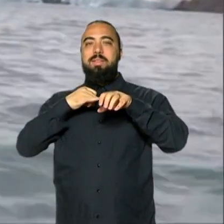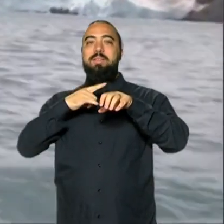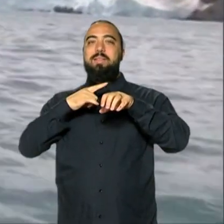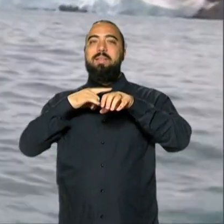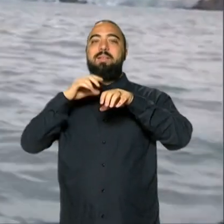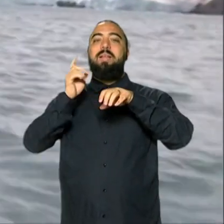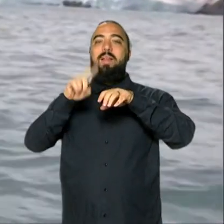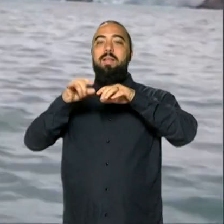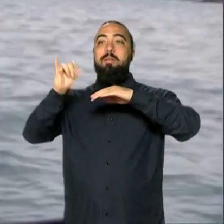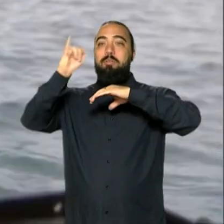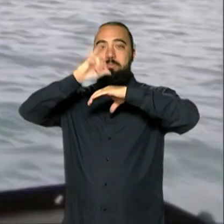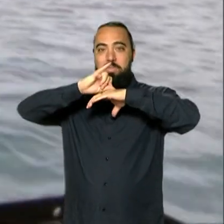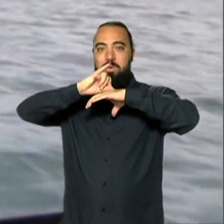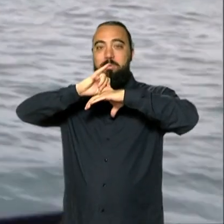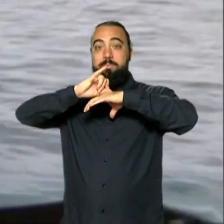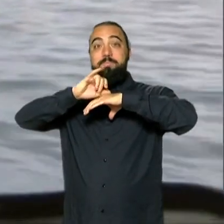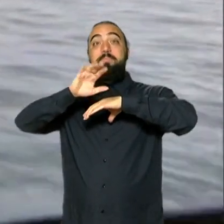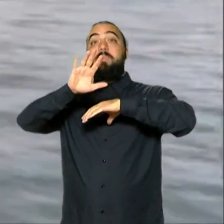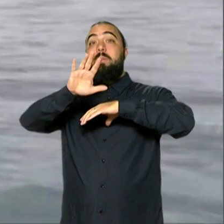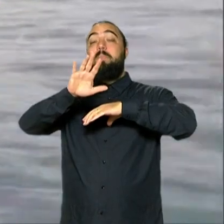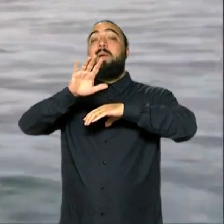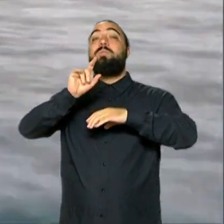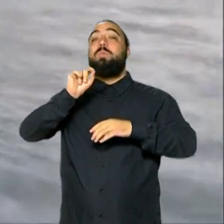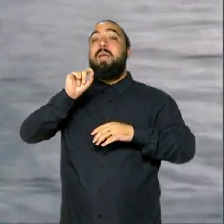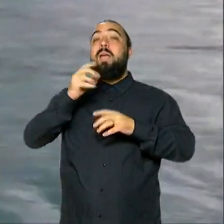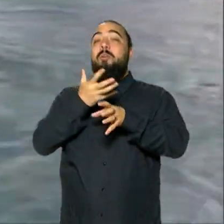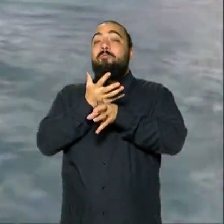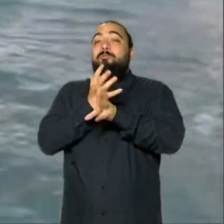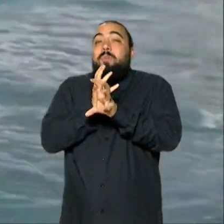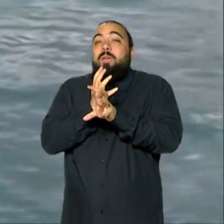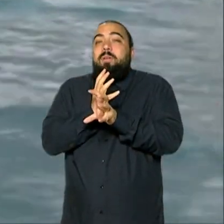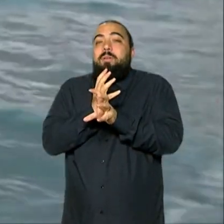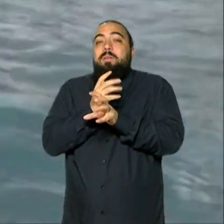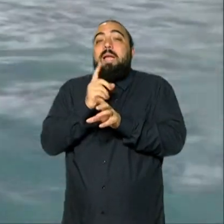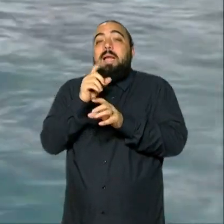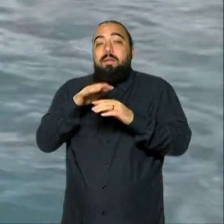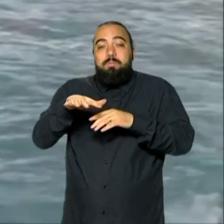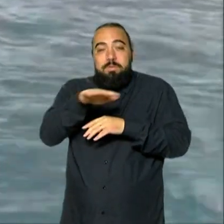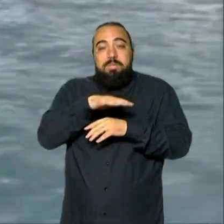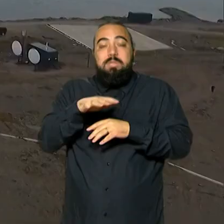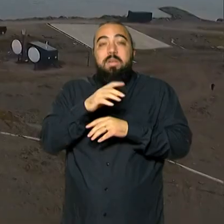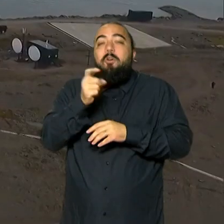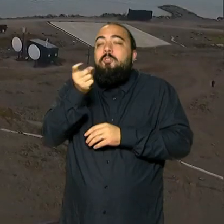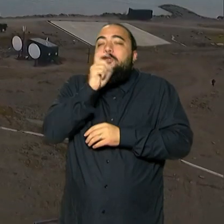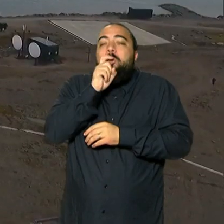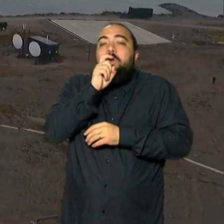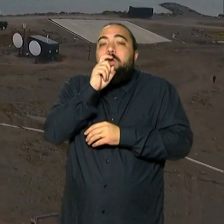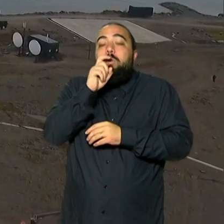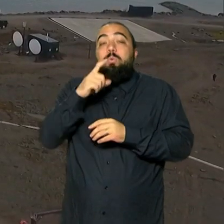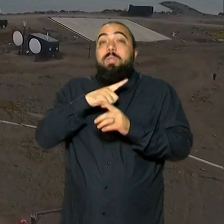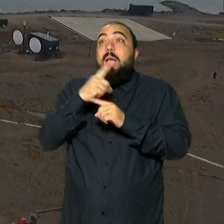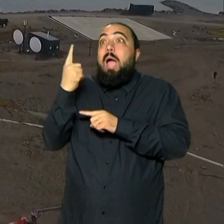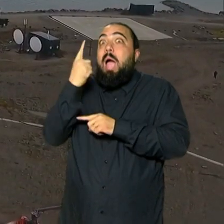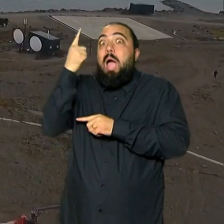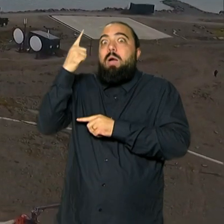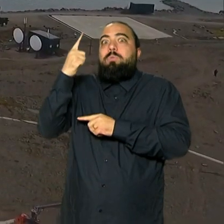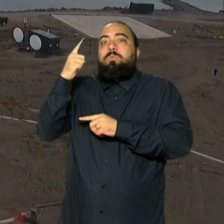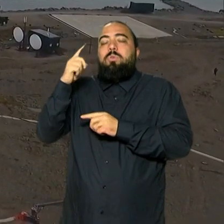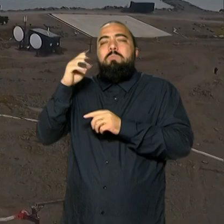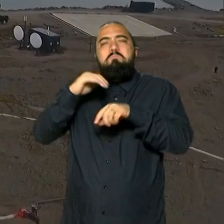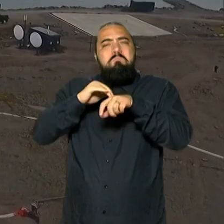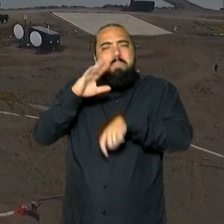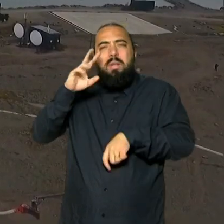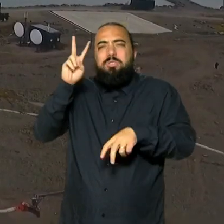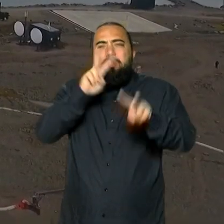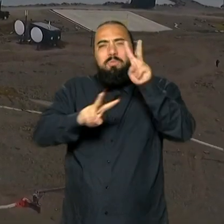continente antártico é o mais frio, mais seco, possui a maior média de altitude e o maior índice de ventos fortes